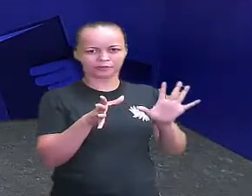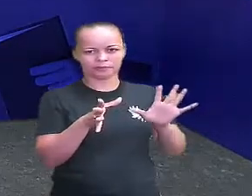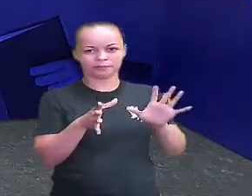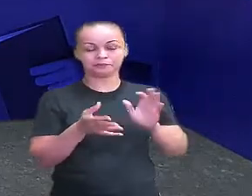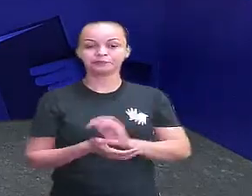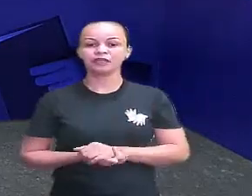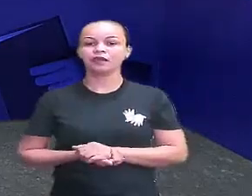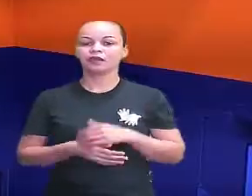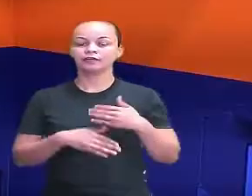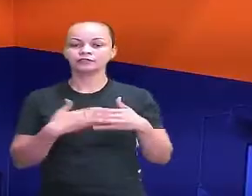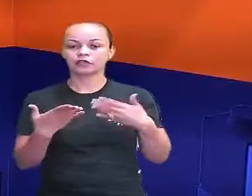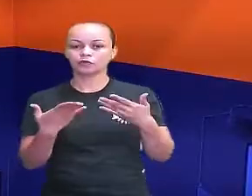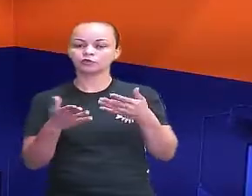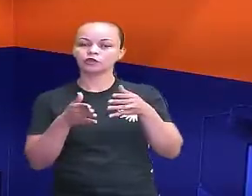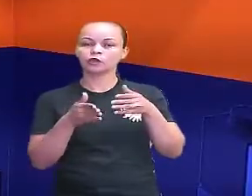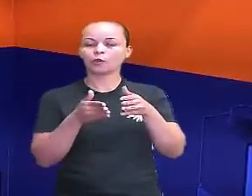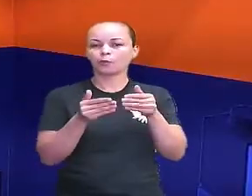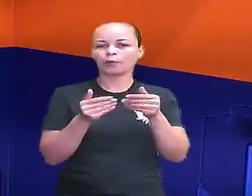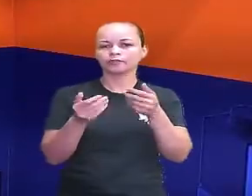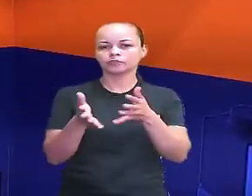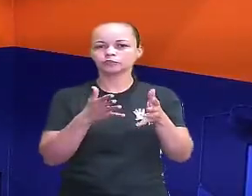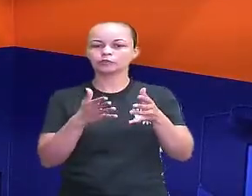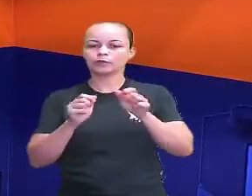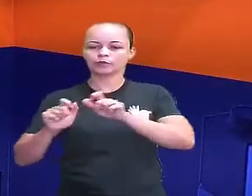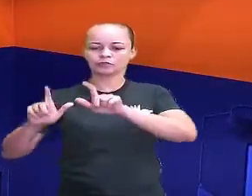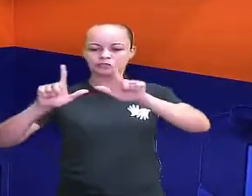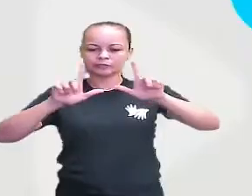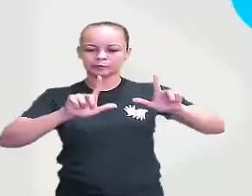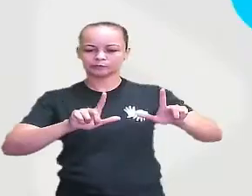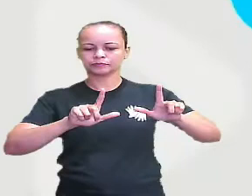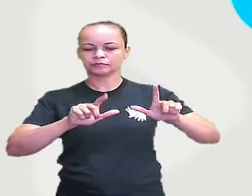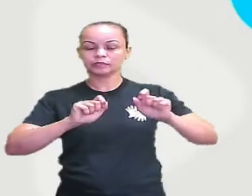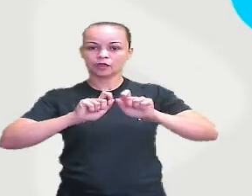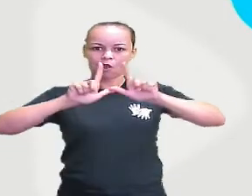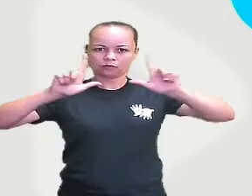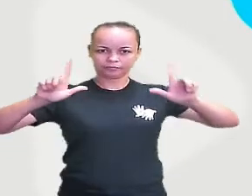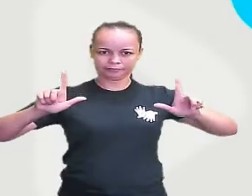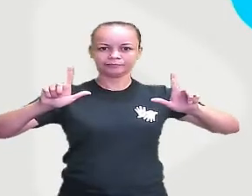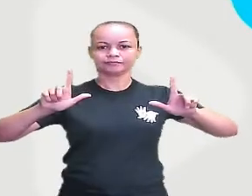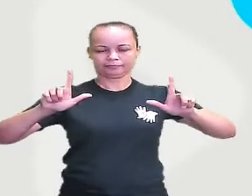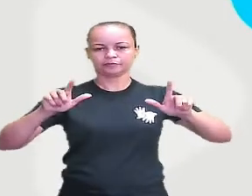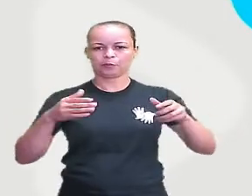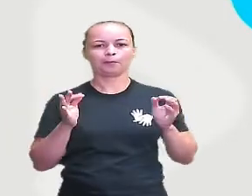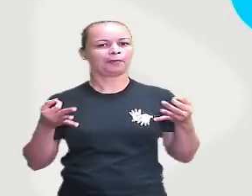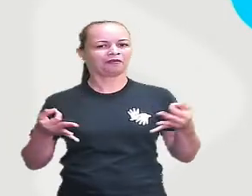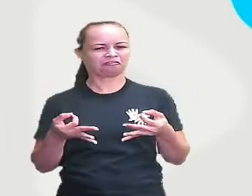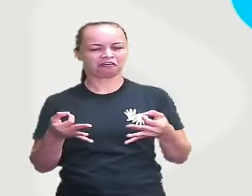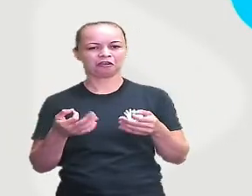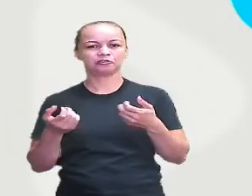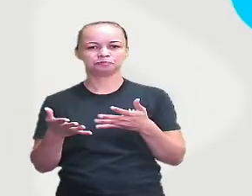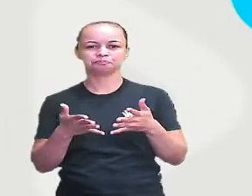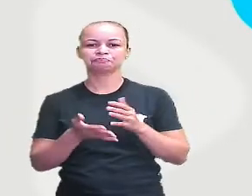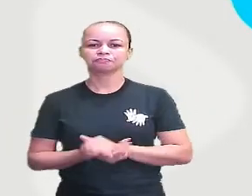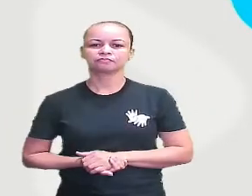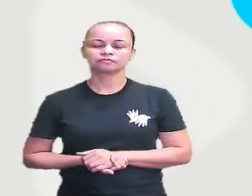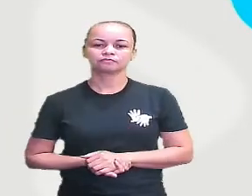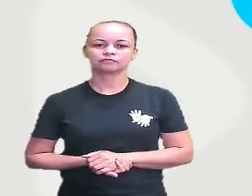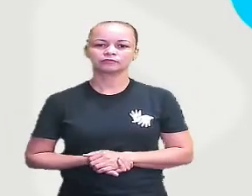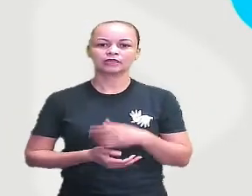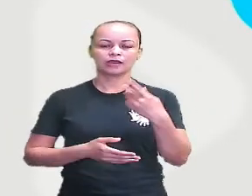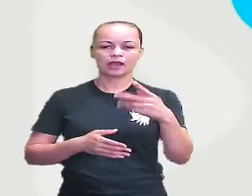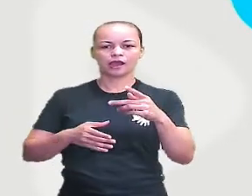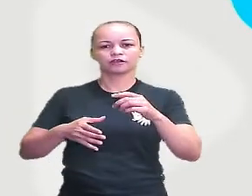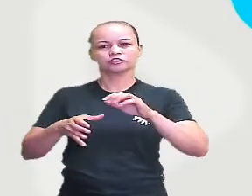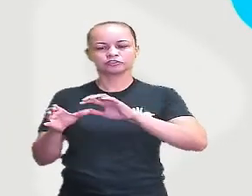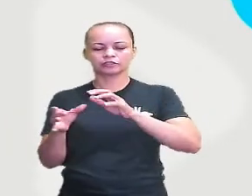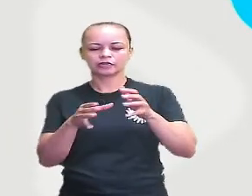para a produção já aumentar a próxima imagem. Por favor, produção, aumenta essa imagem aí. Pronto, perfeito, produção. As camadas da